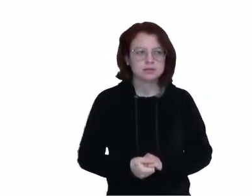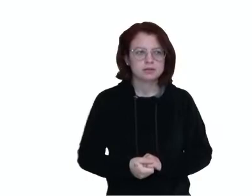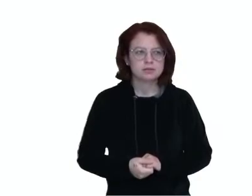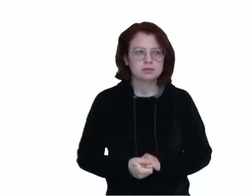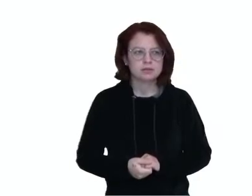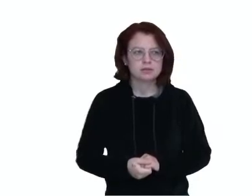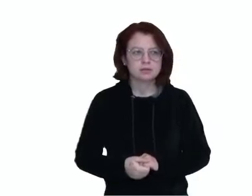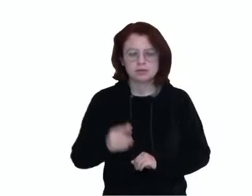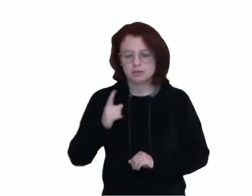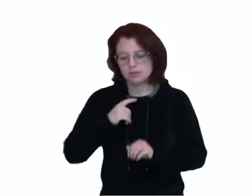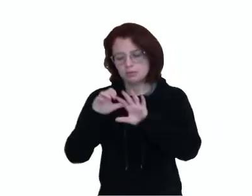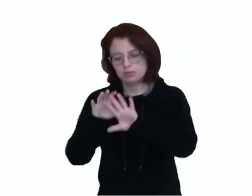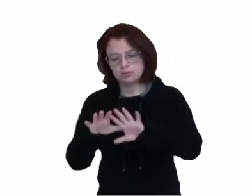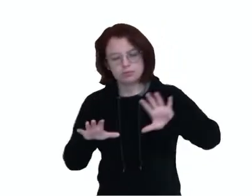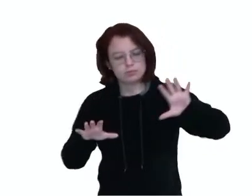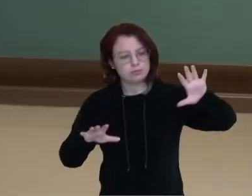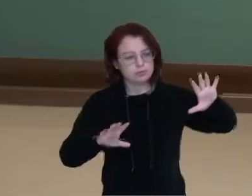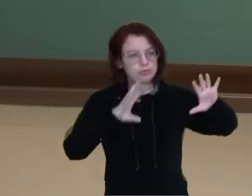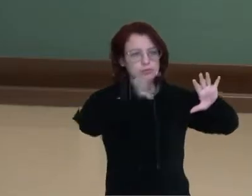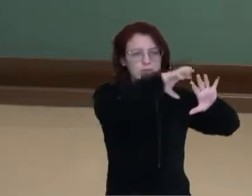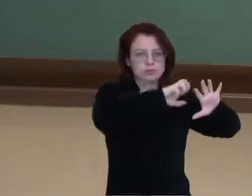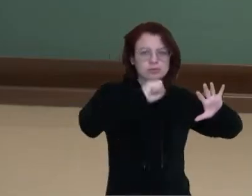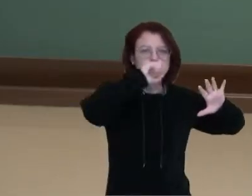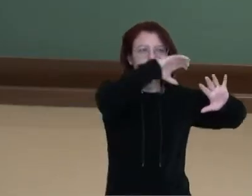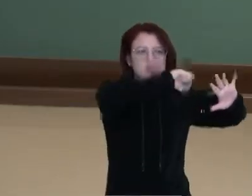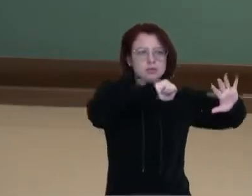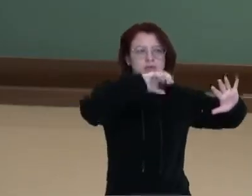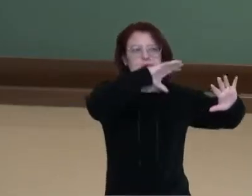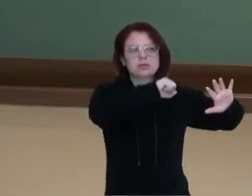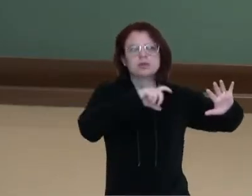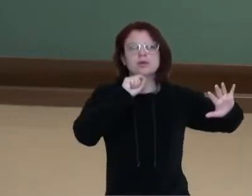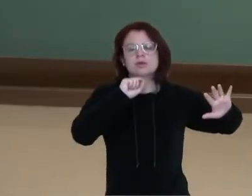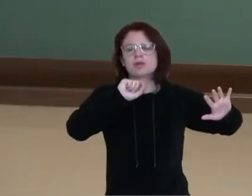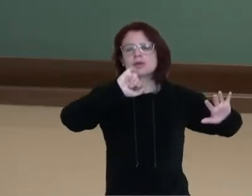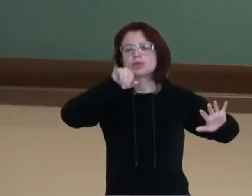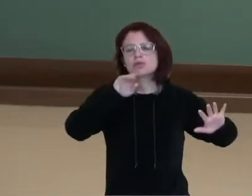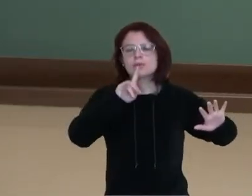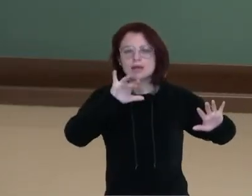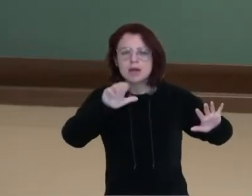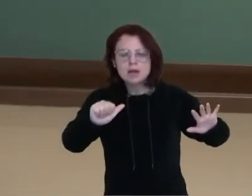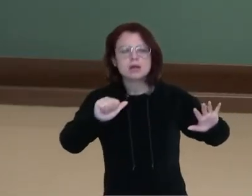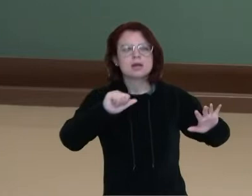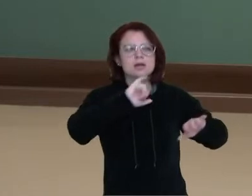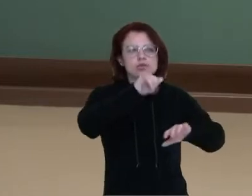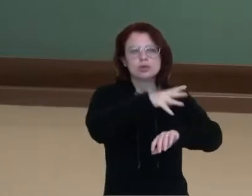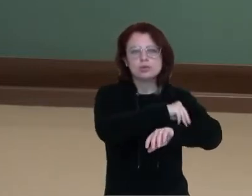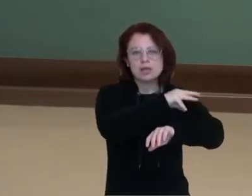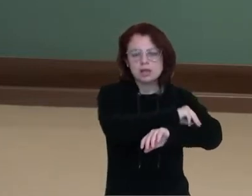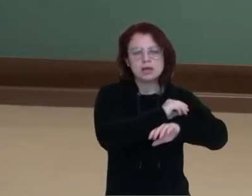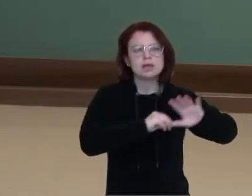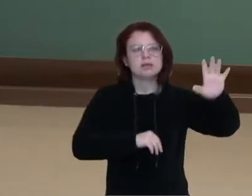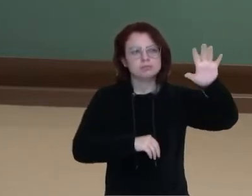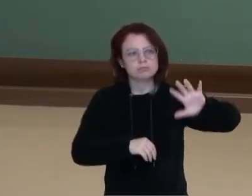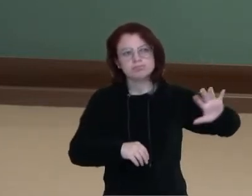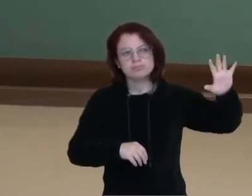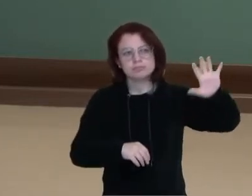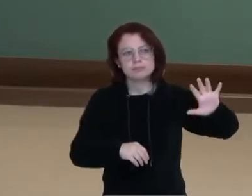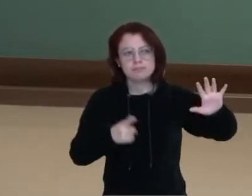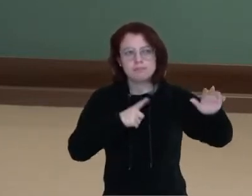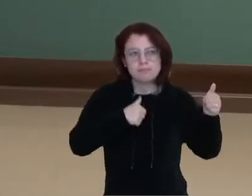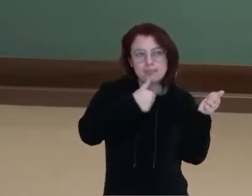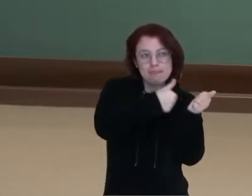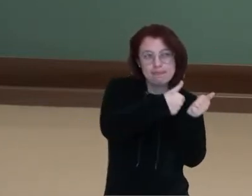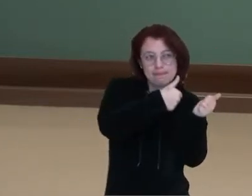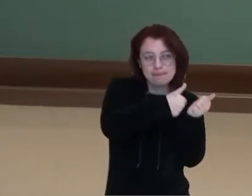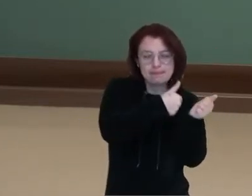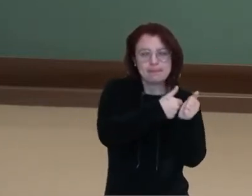a se expandir, dominar aqui a região da Judéia, Jerusalém, impressionante, Olha só. Chegaram na